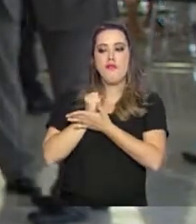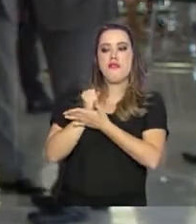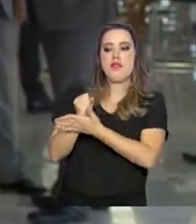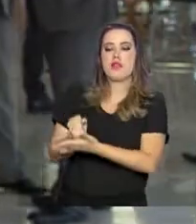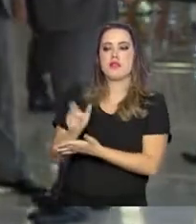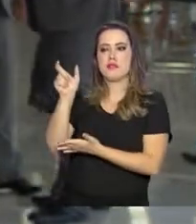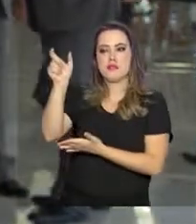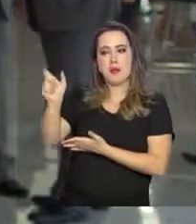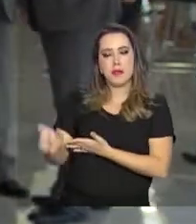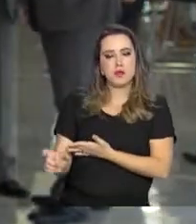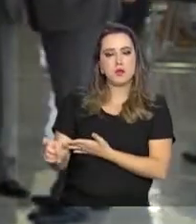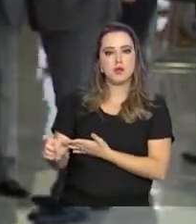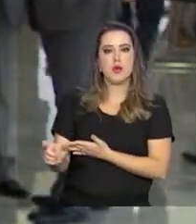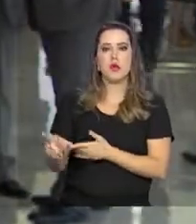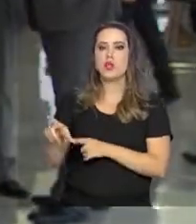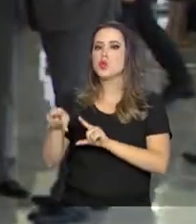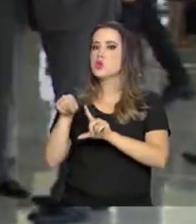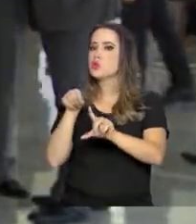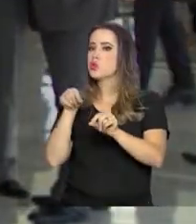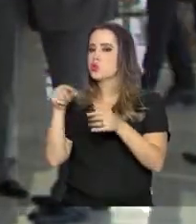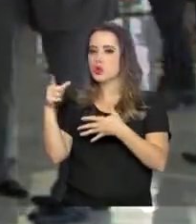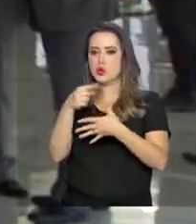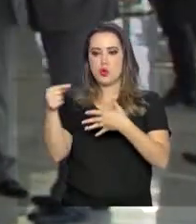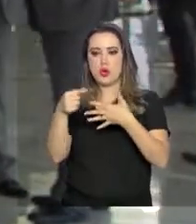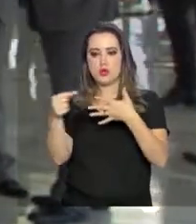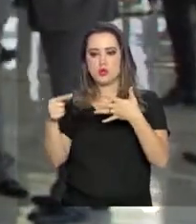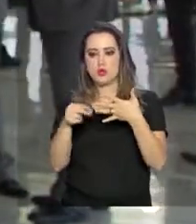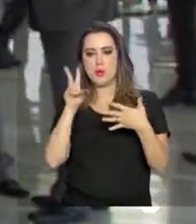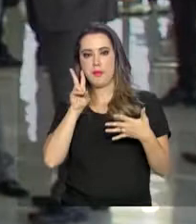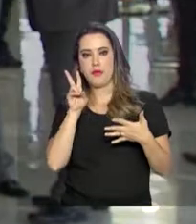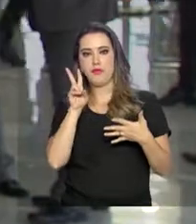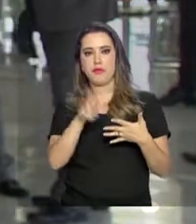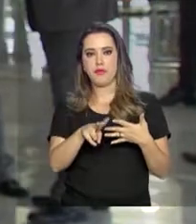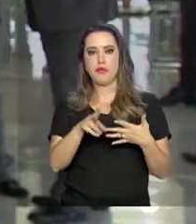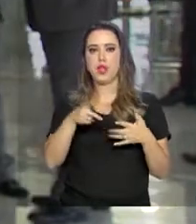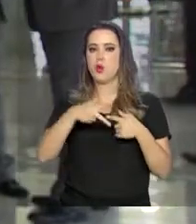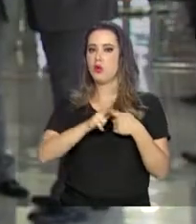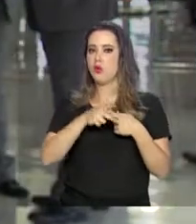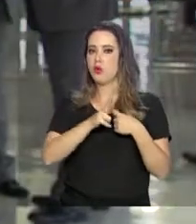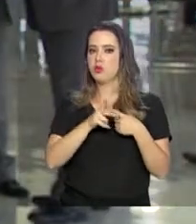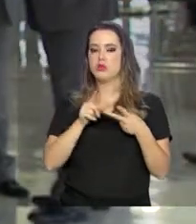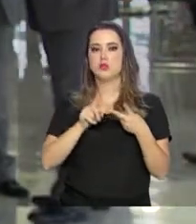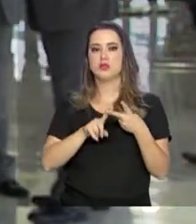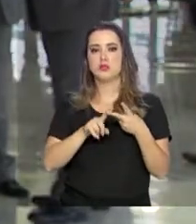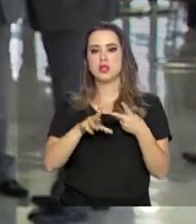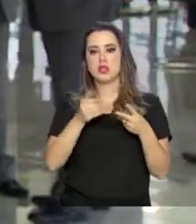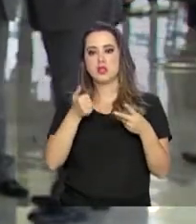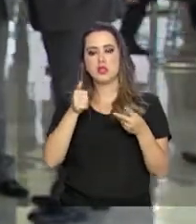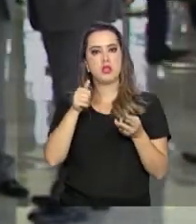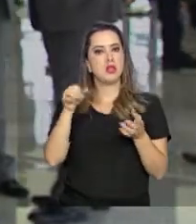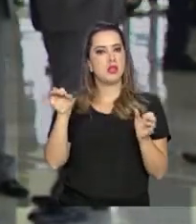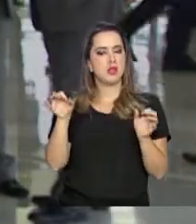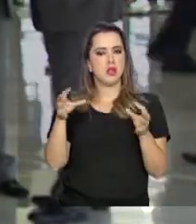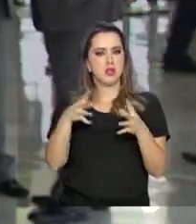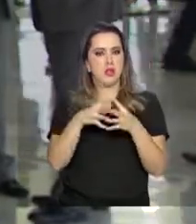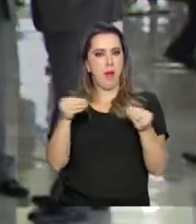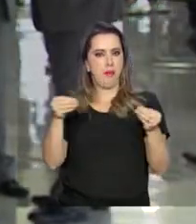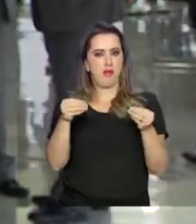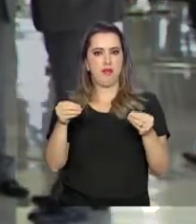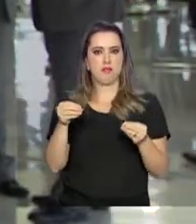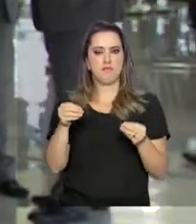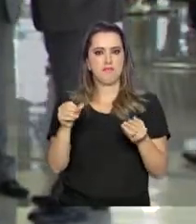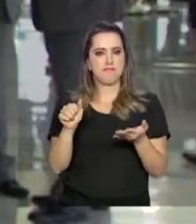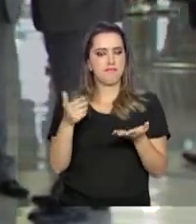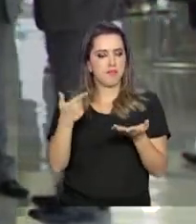oferecidas ao usuário opções para visualizar, corrigir e excluir dados. Caso as